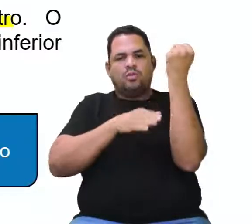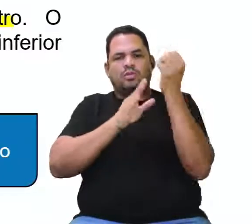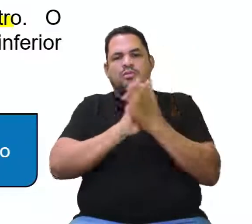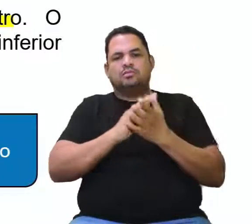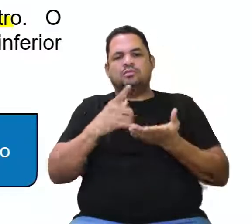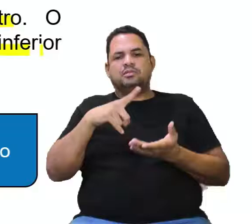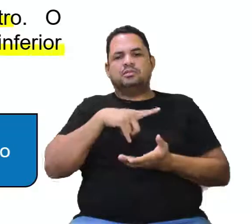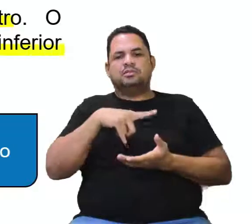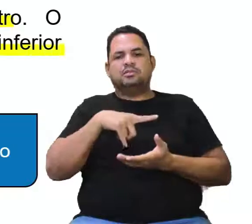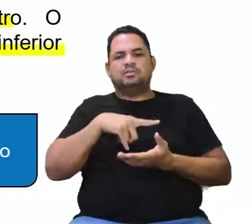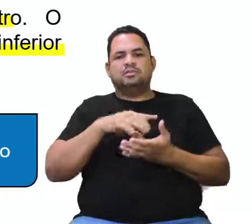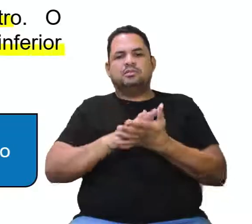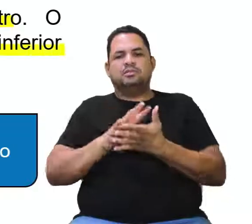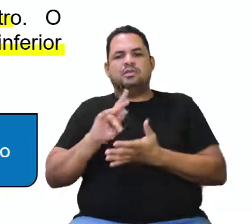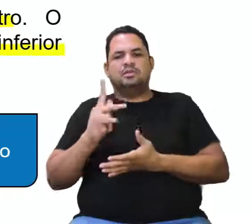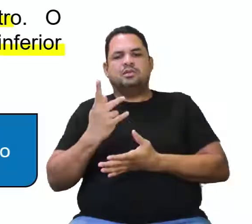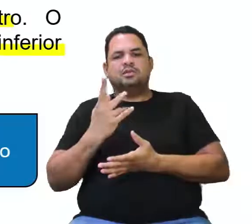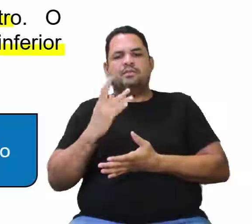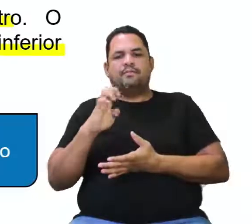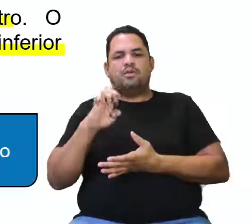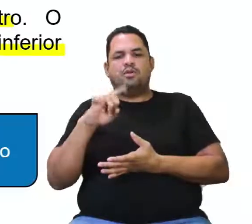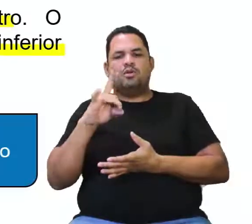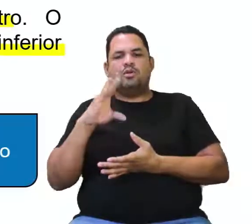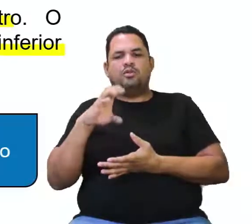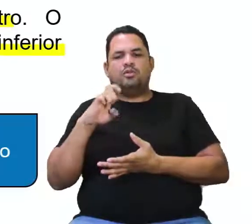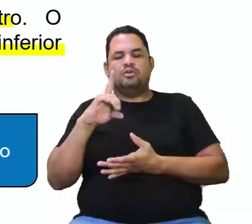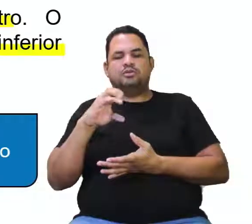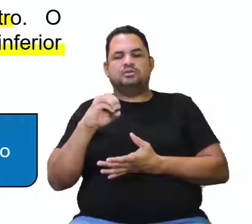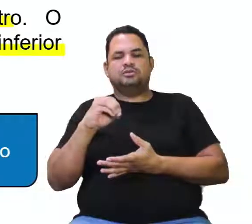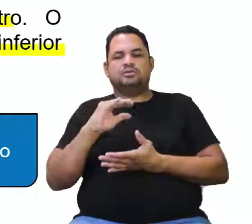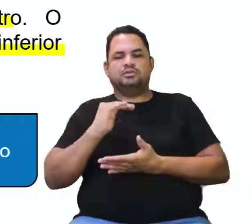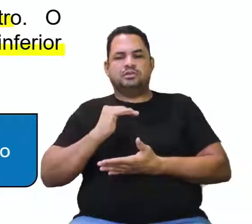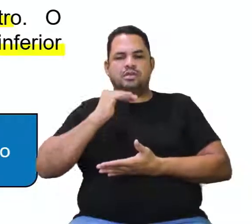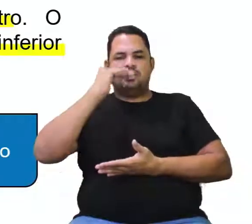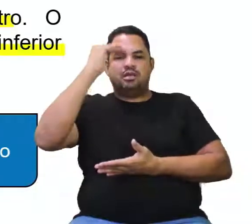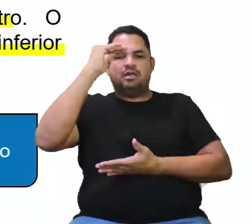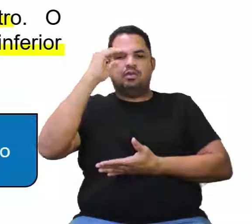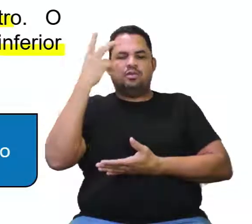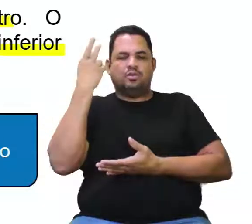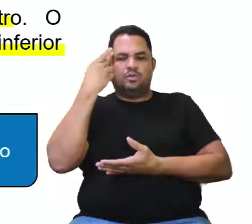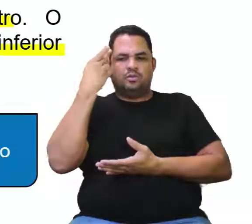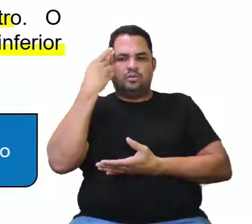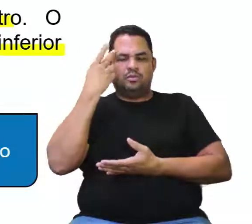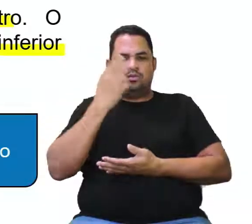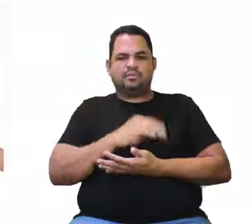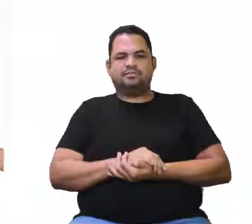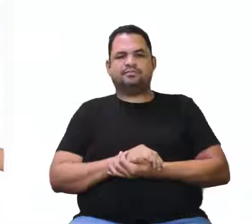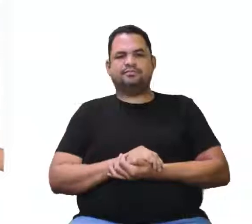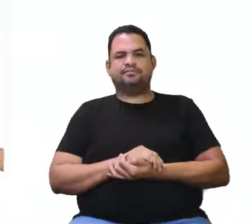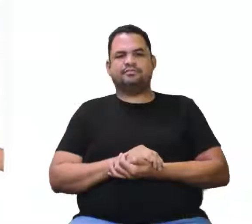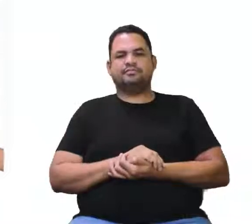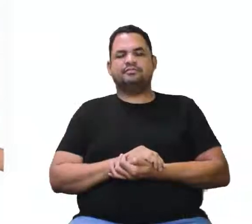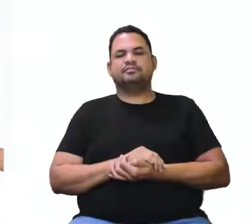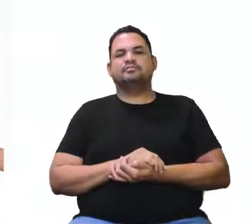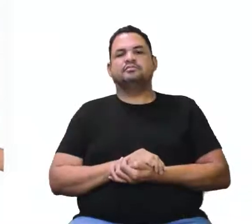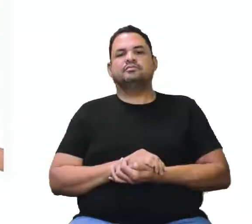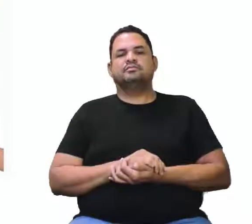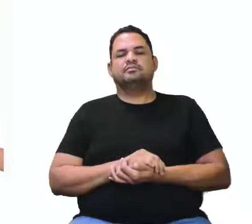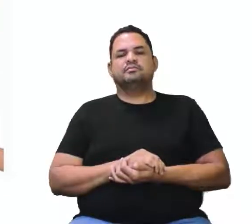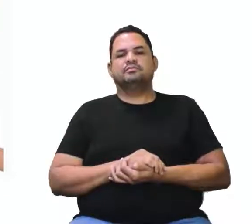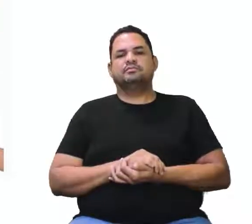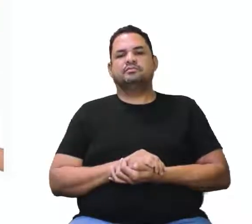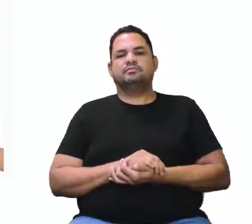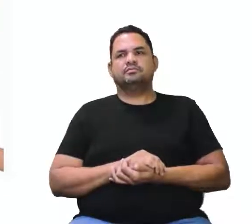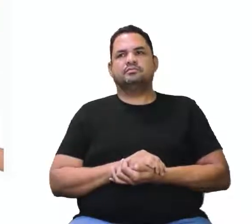pode levar aí essa hiperlordose, além do normal. Então, nós vamos observar, por exemplo, vou voltar a imagem aqui.